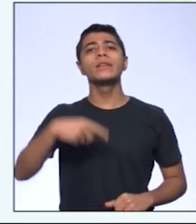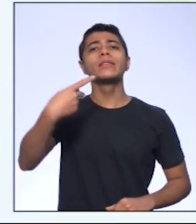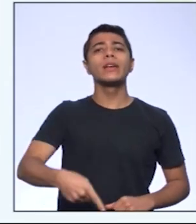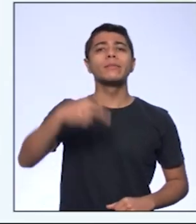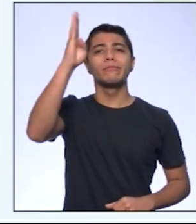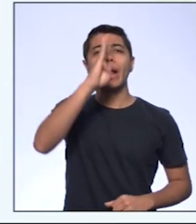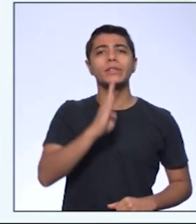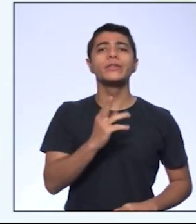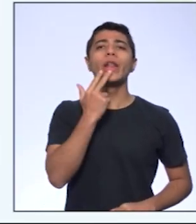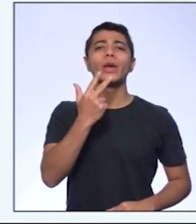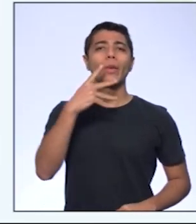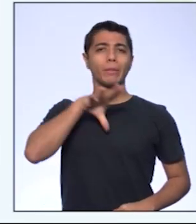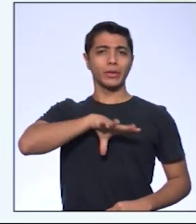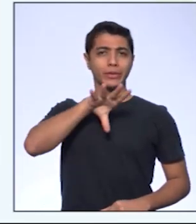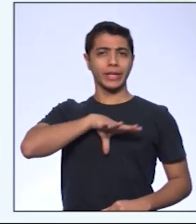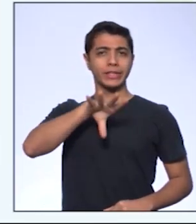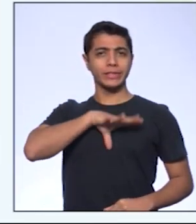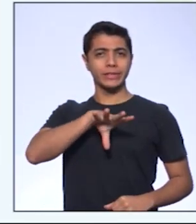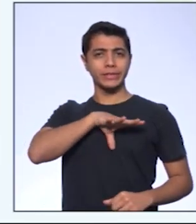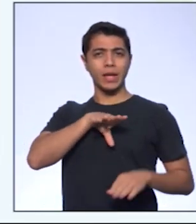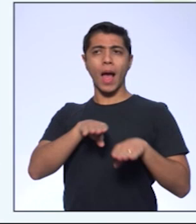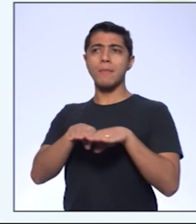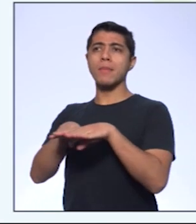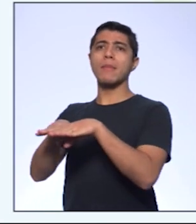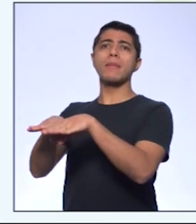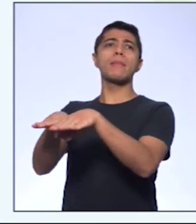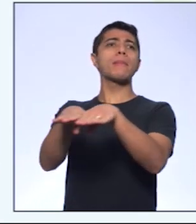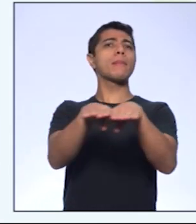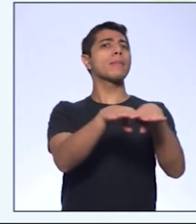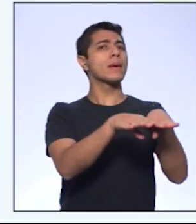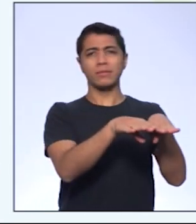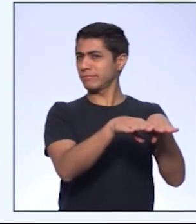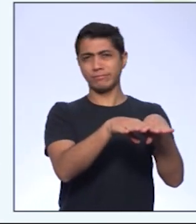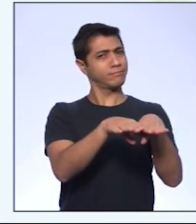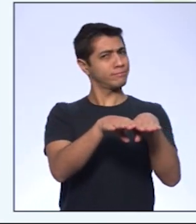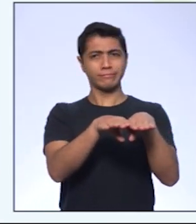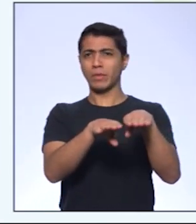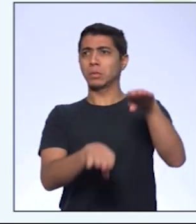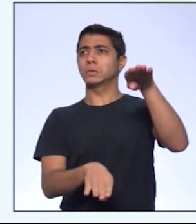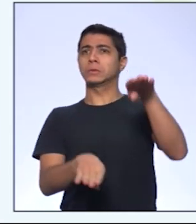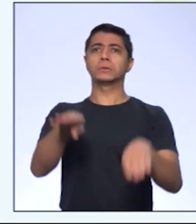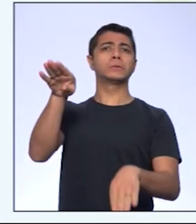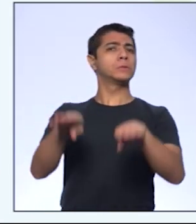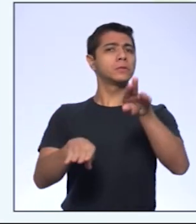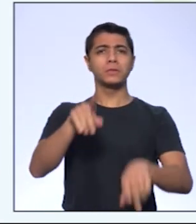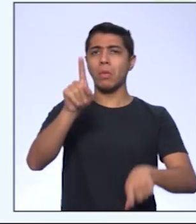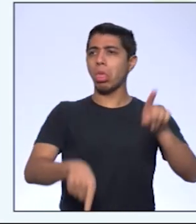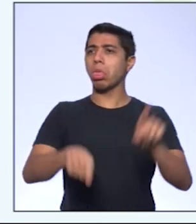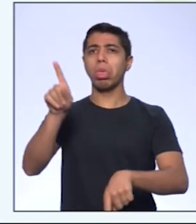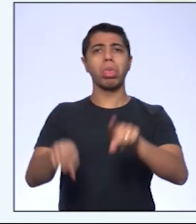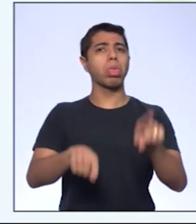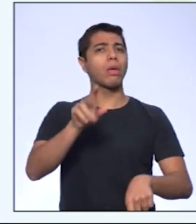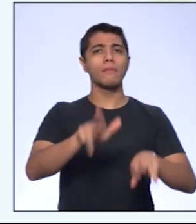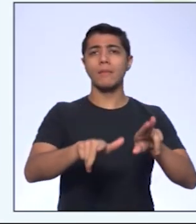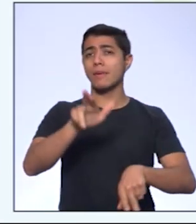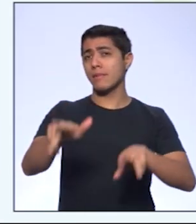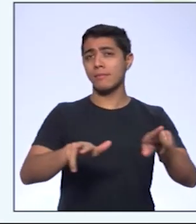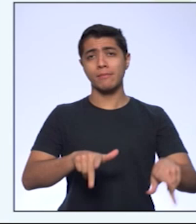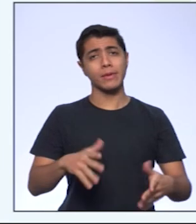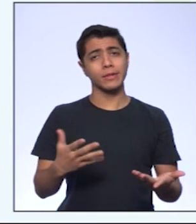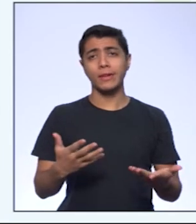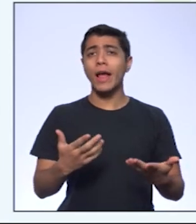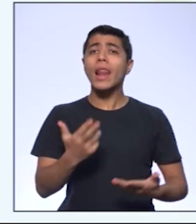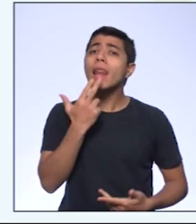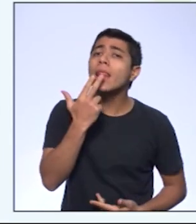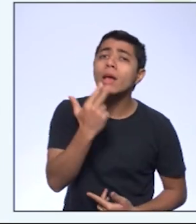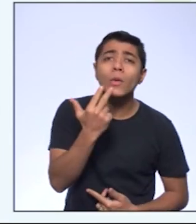uniforme. A variação linguística é um fenômeno natural ao qual todas as línguas estão sujeitas. Ao considerar as